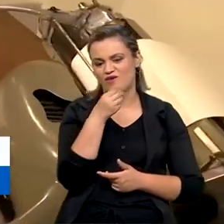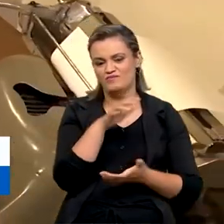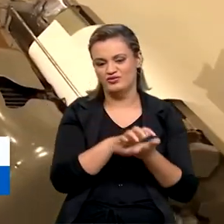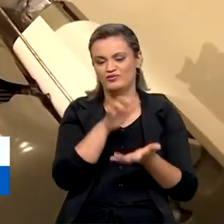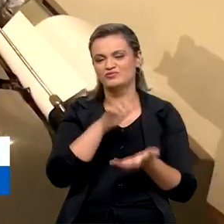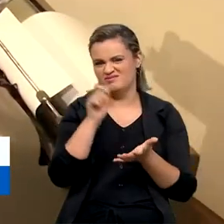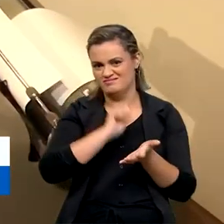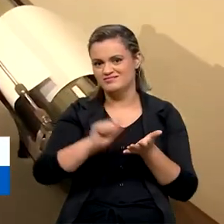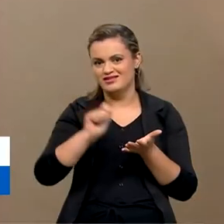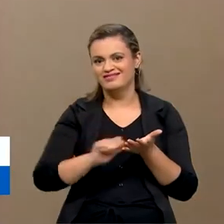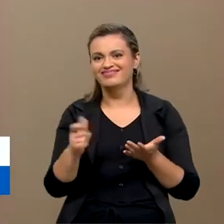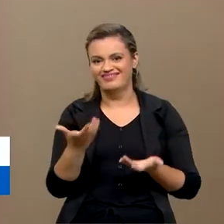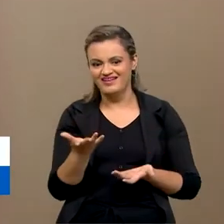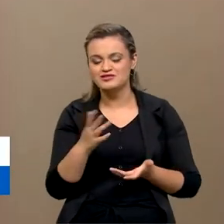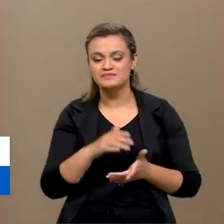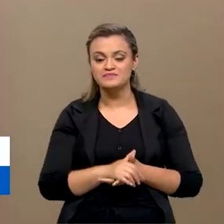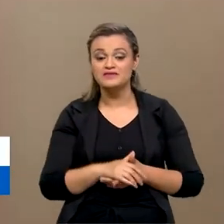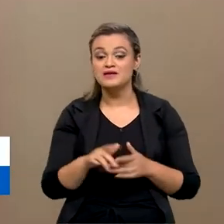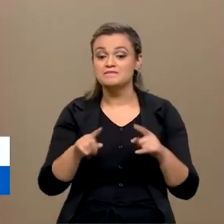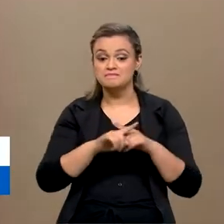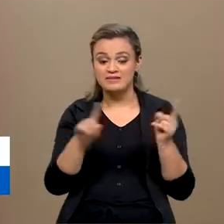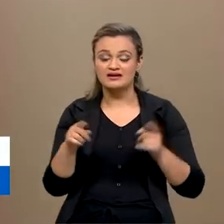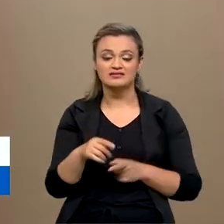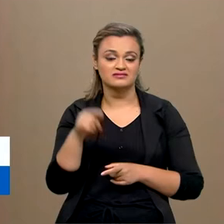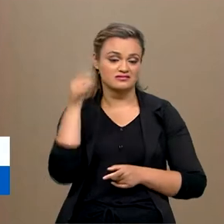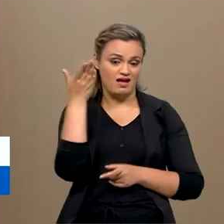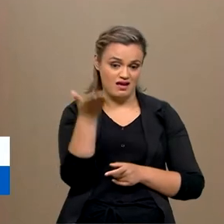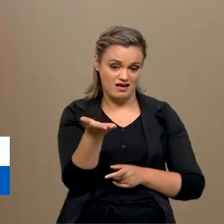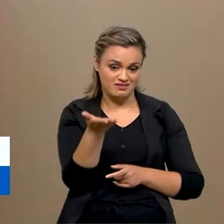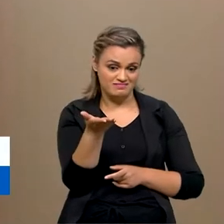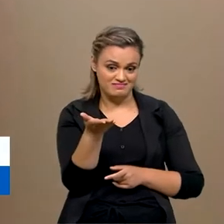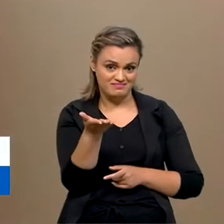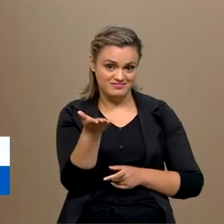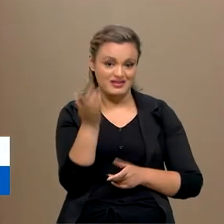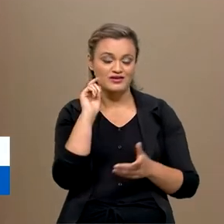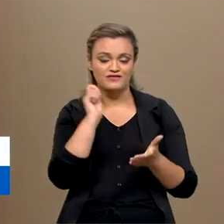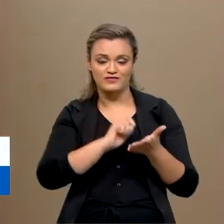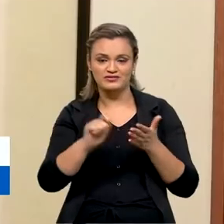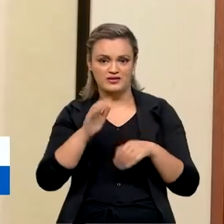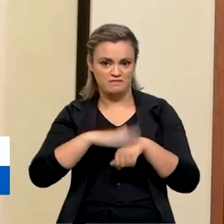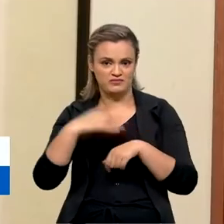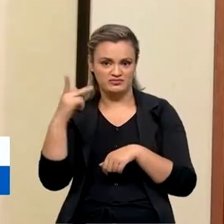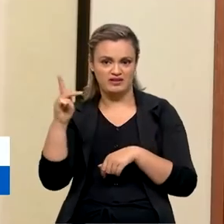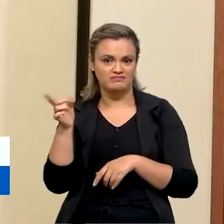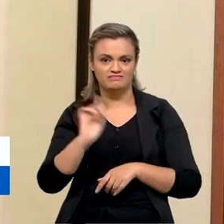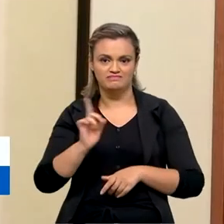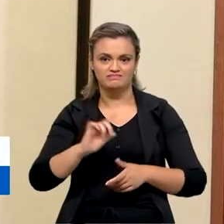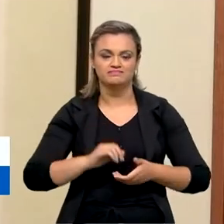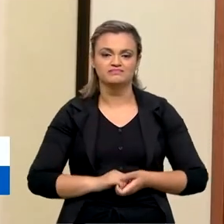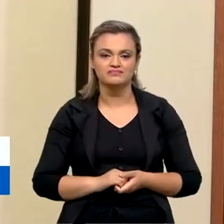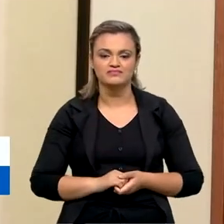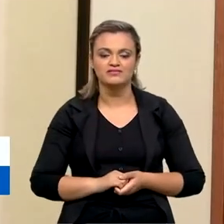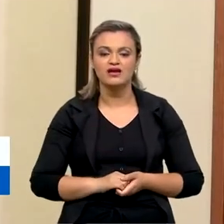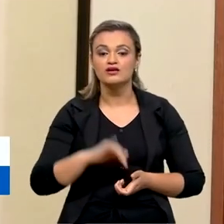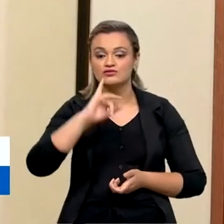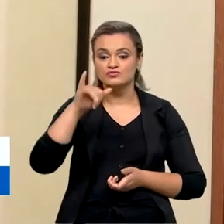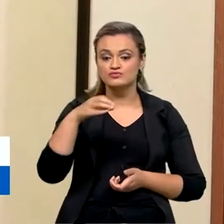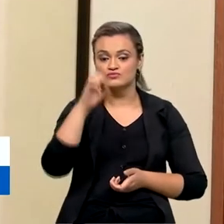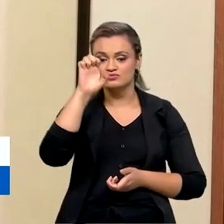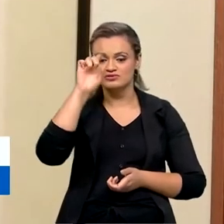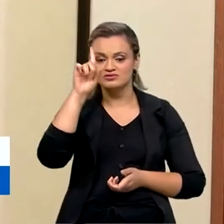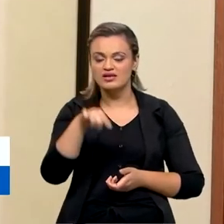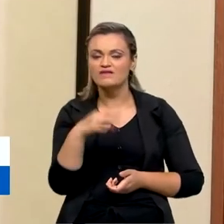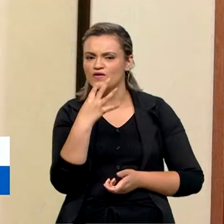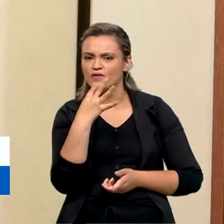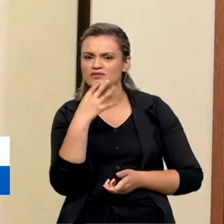um escritor. Porém, nem mesmo a biografia dele foi escrita por ele. José Olímpio não ficou